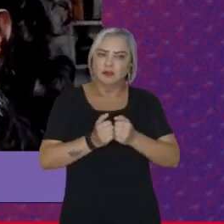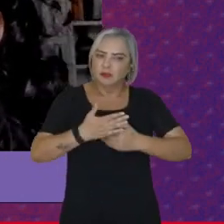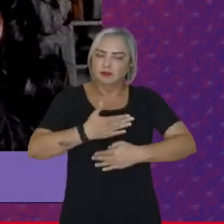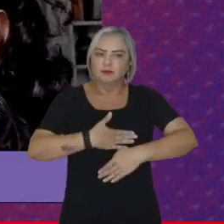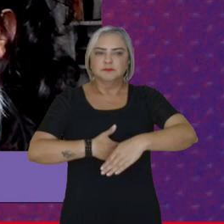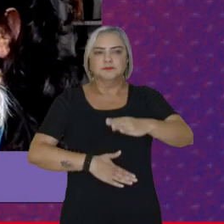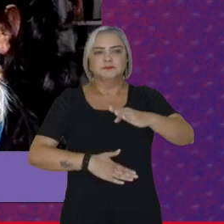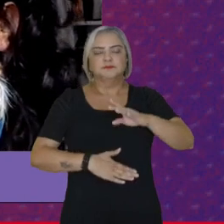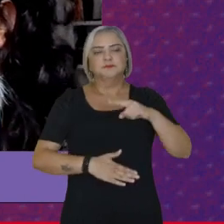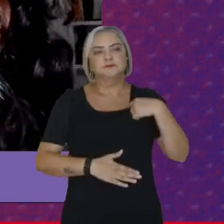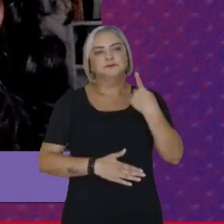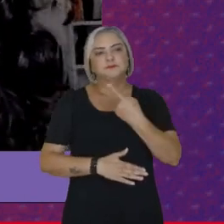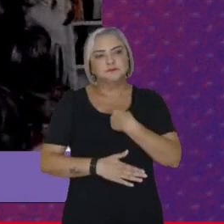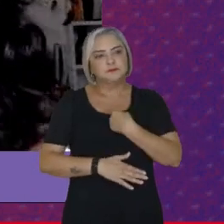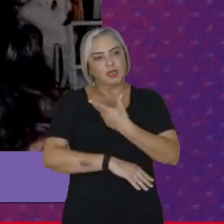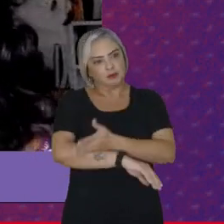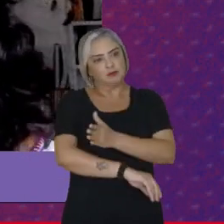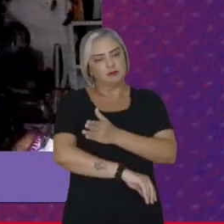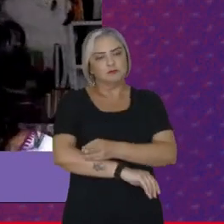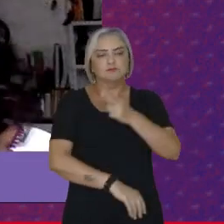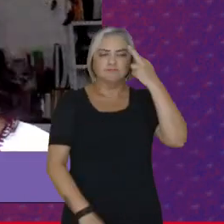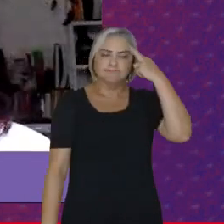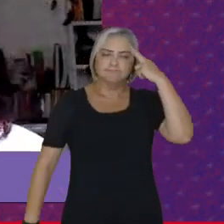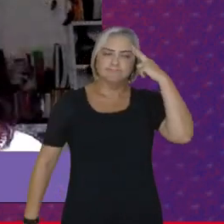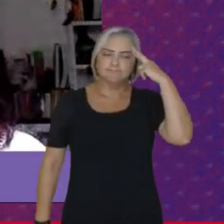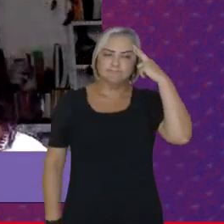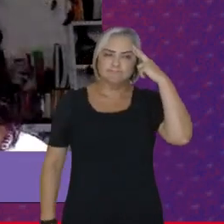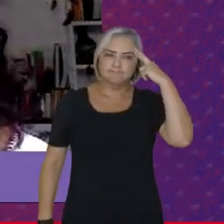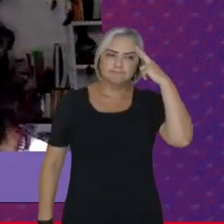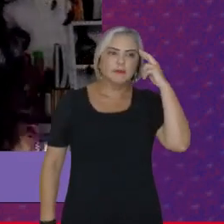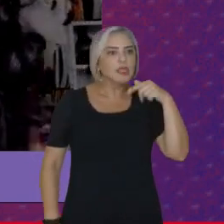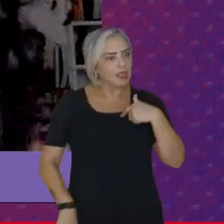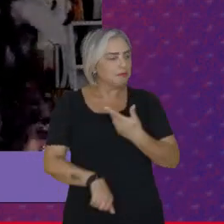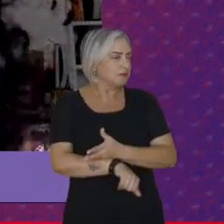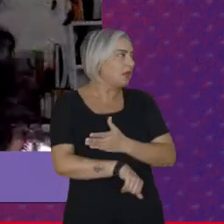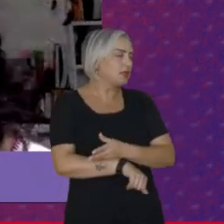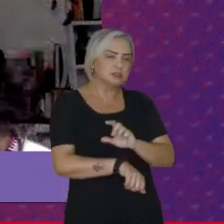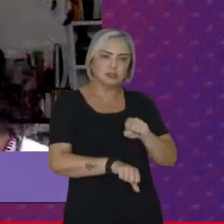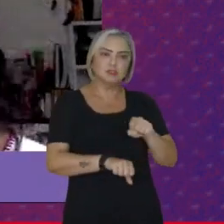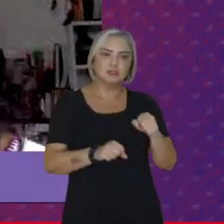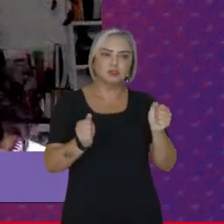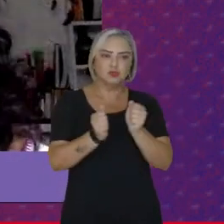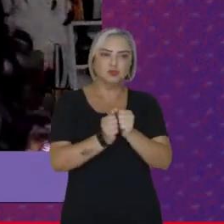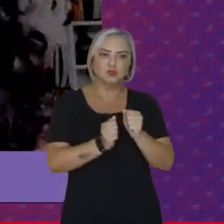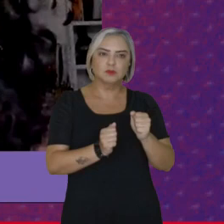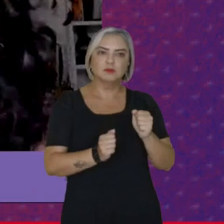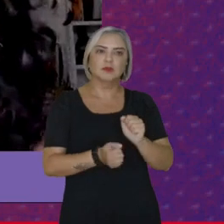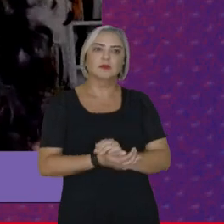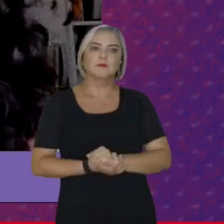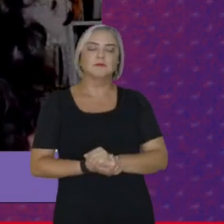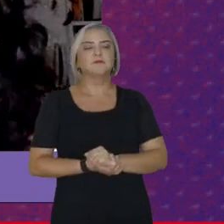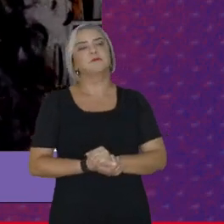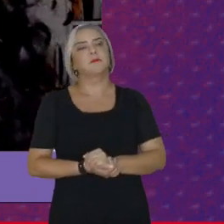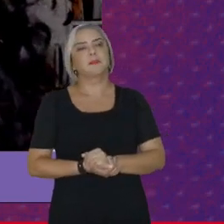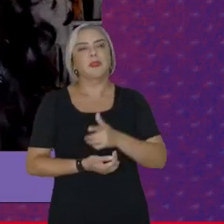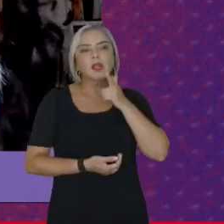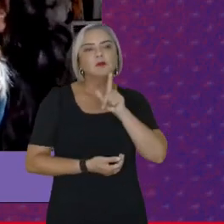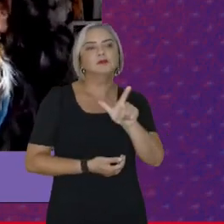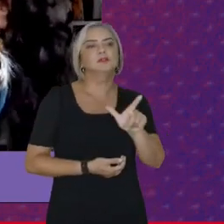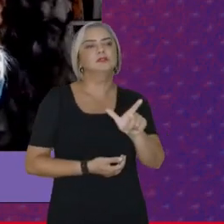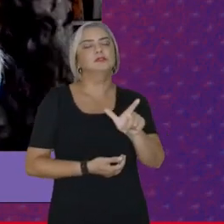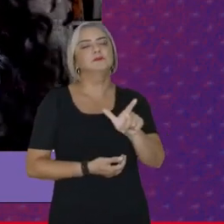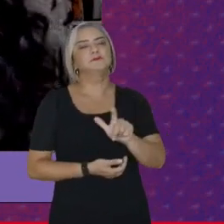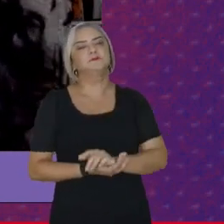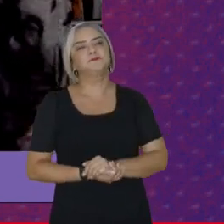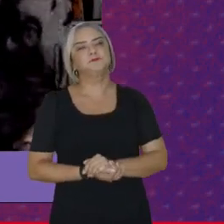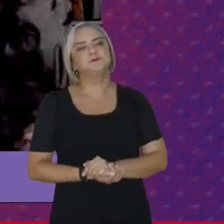avançar mesmo, né, na nossa praxis, reflexão e prática que a gente faz juntos, e com isso conseguirmos